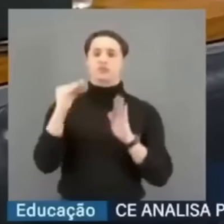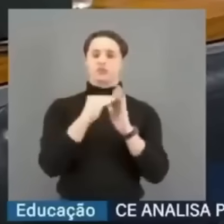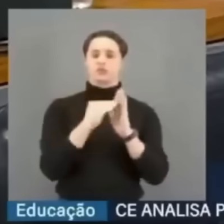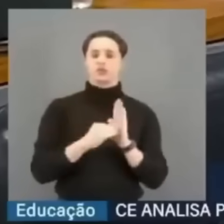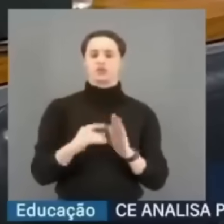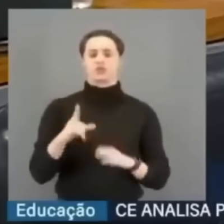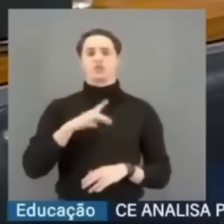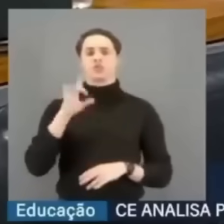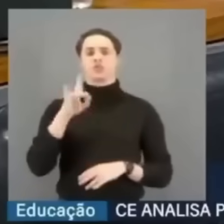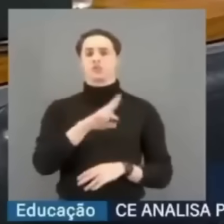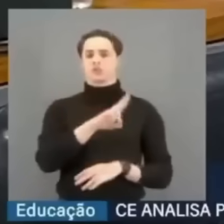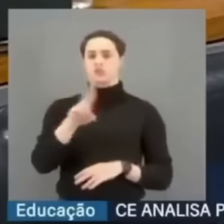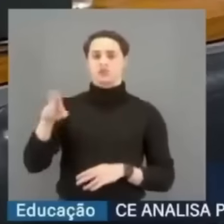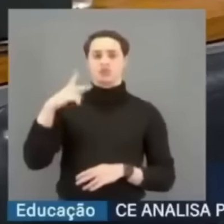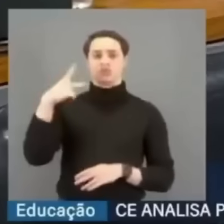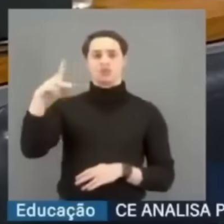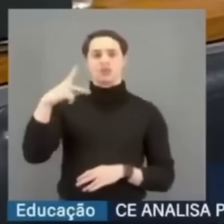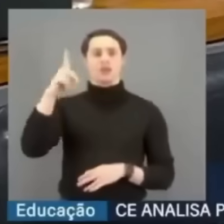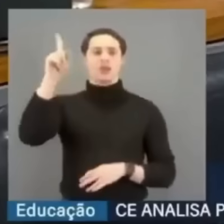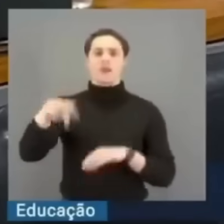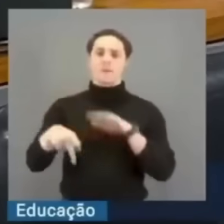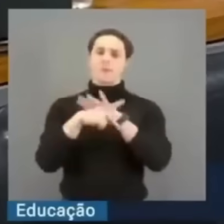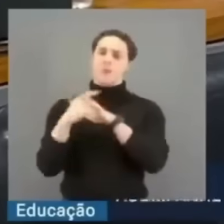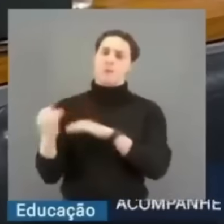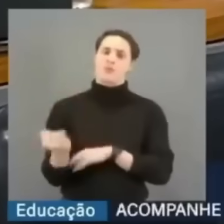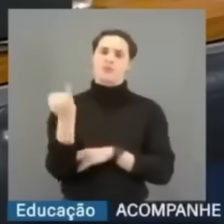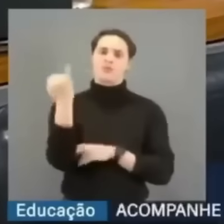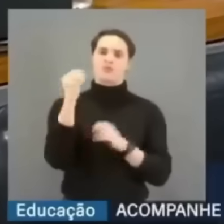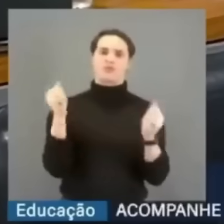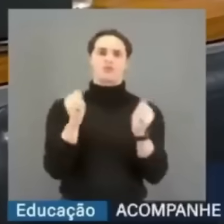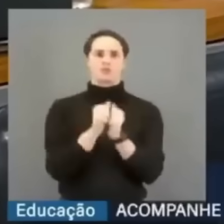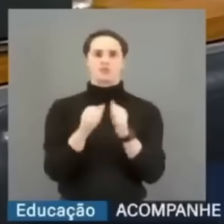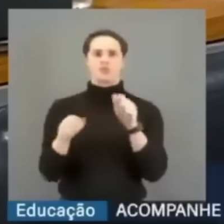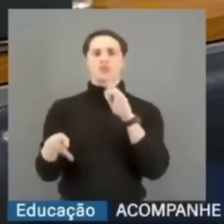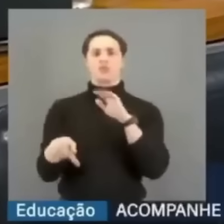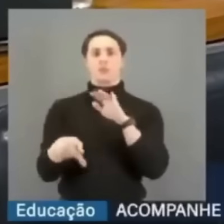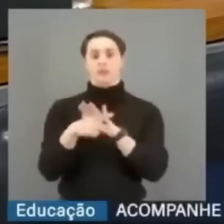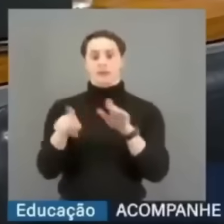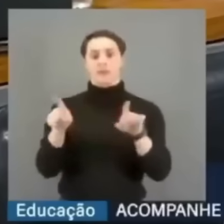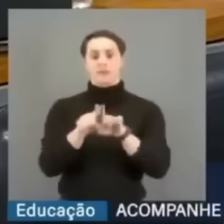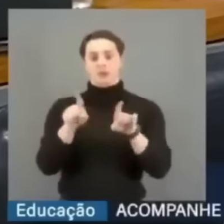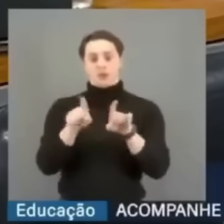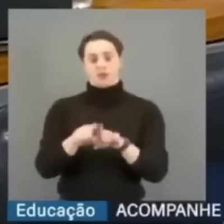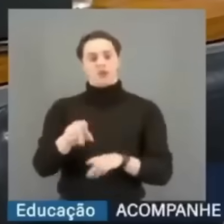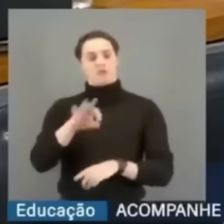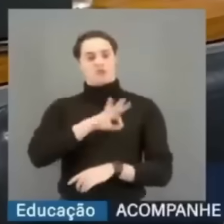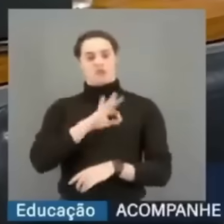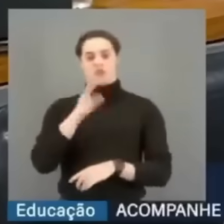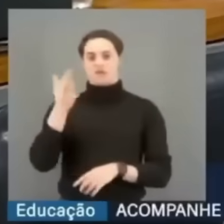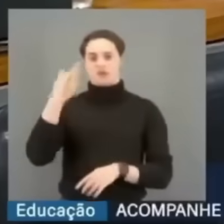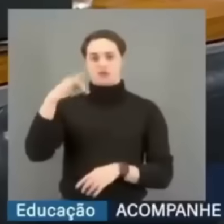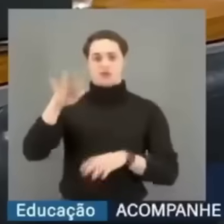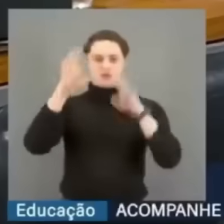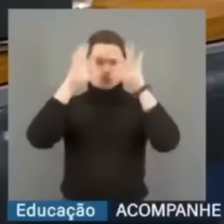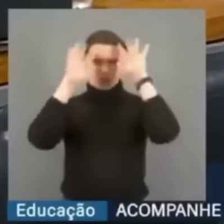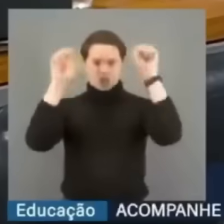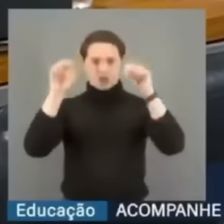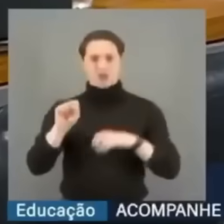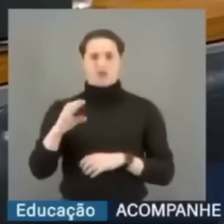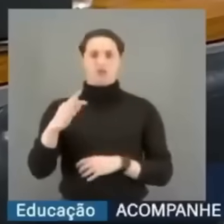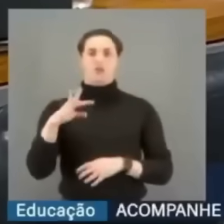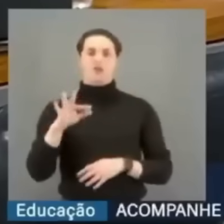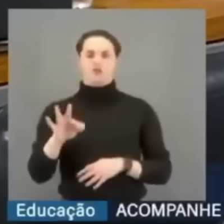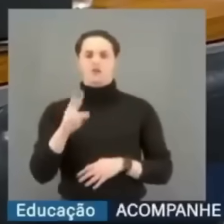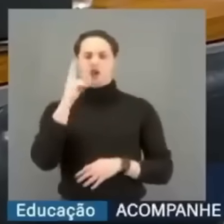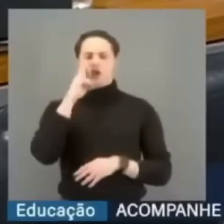apenas o nome dele. Essa é uma questão importante. Certamente a Polícia Federal, o Supremo Tribunal Federal estão olhando.